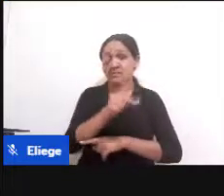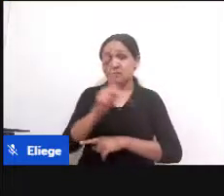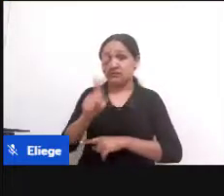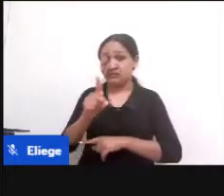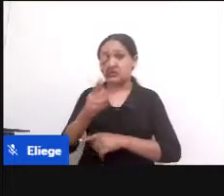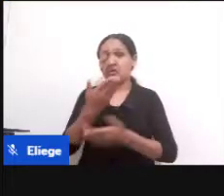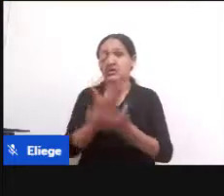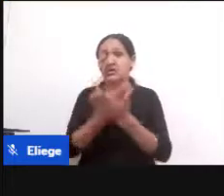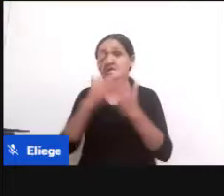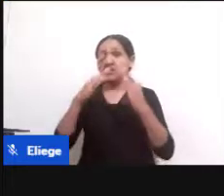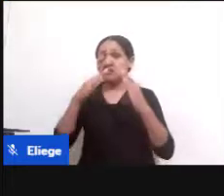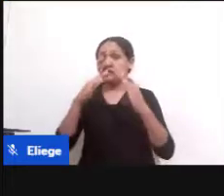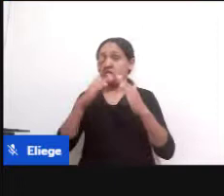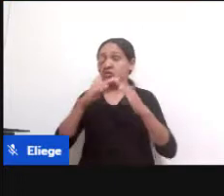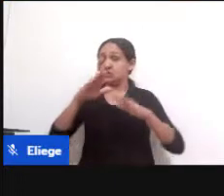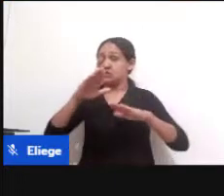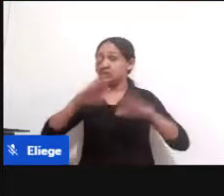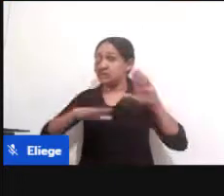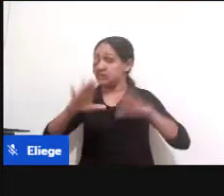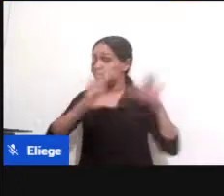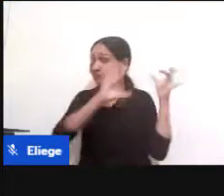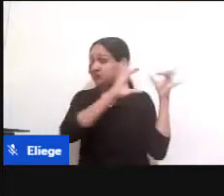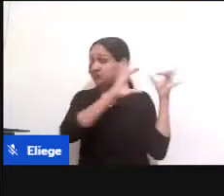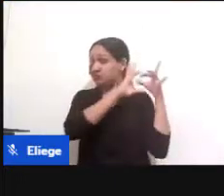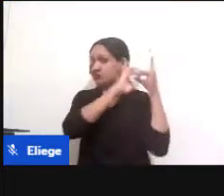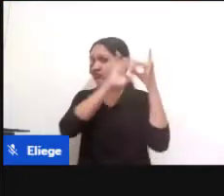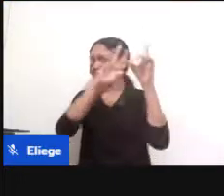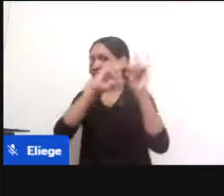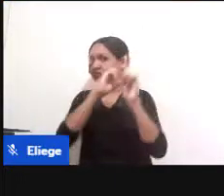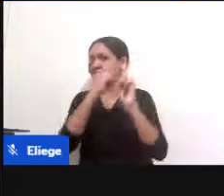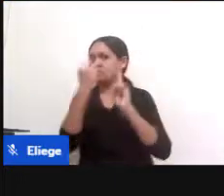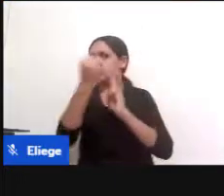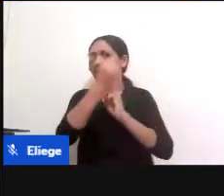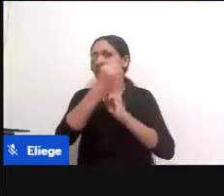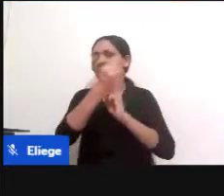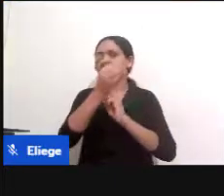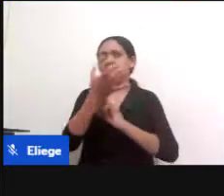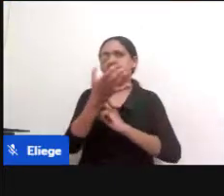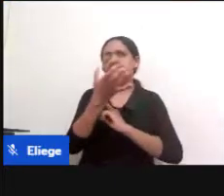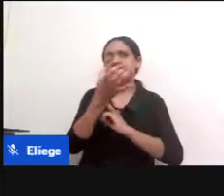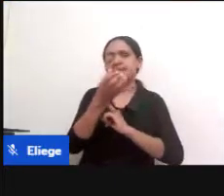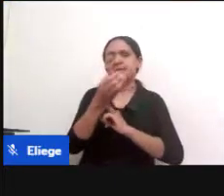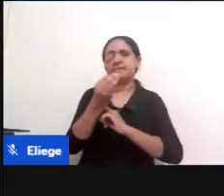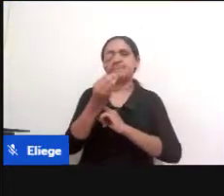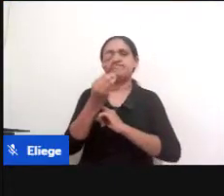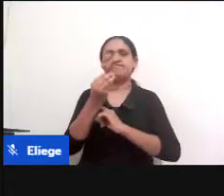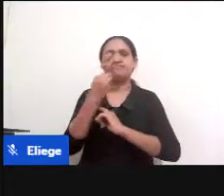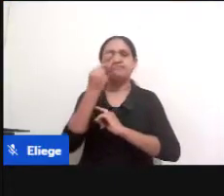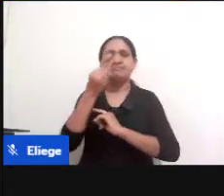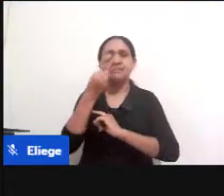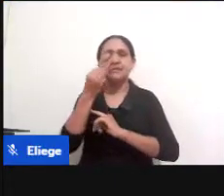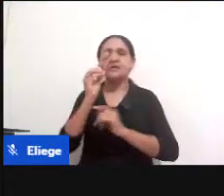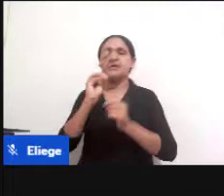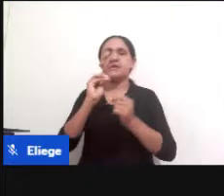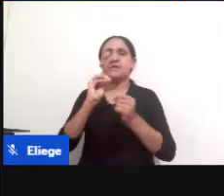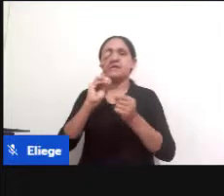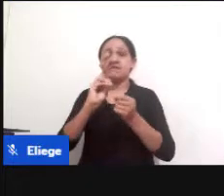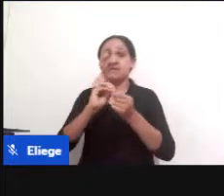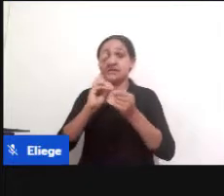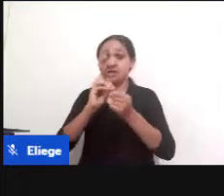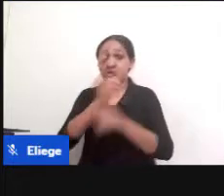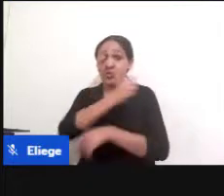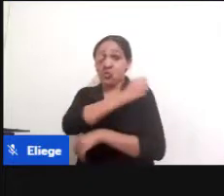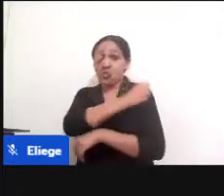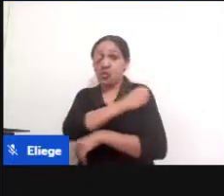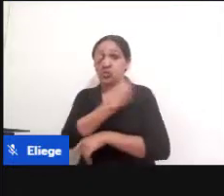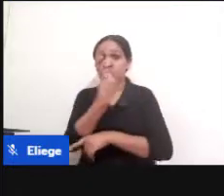contexto social, ele tentou fazer com que esse aluno, durante esse 1 ano e meio,